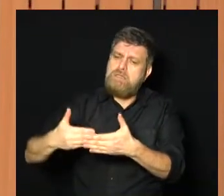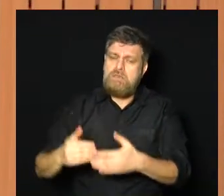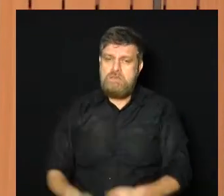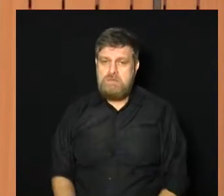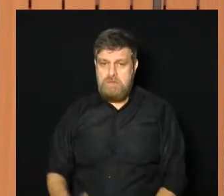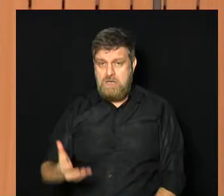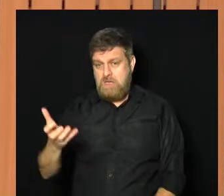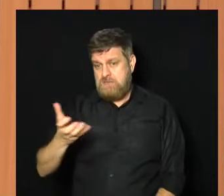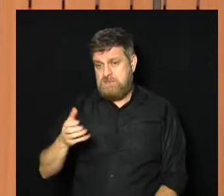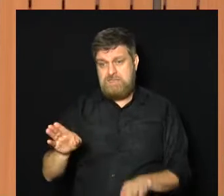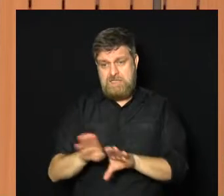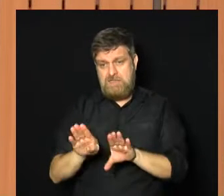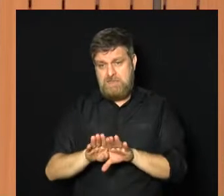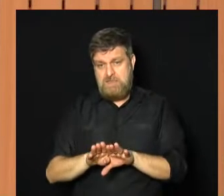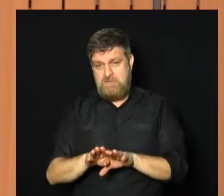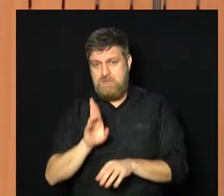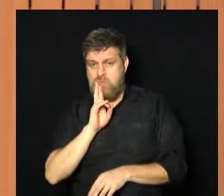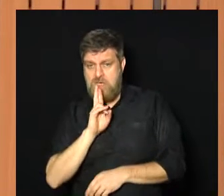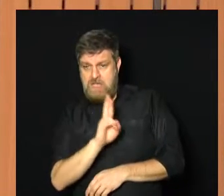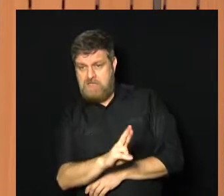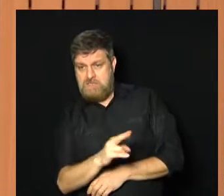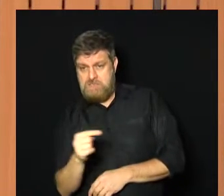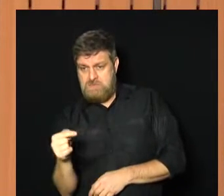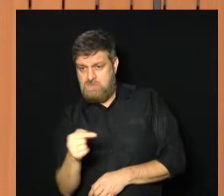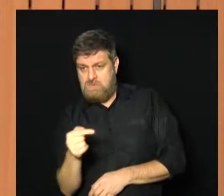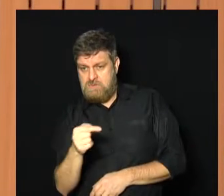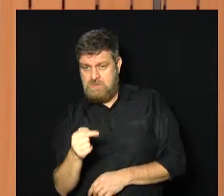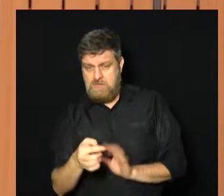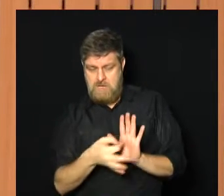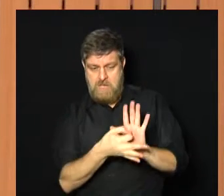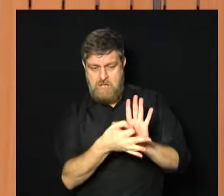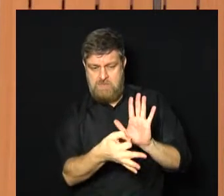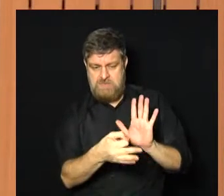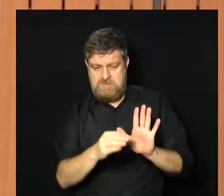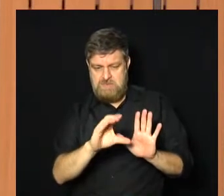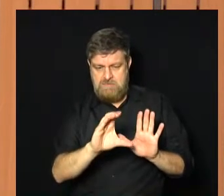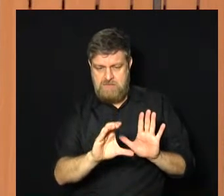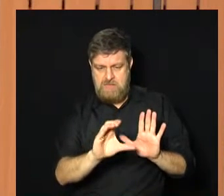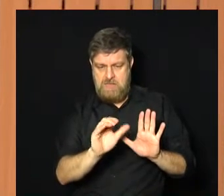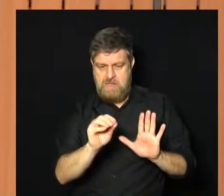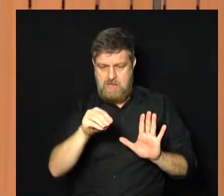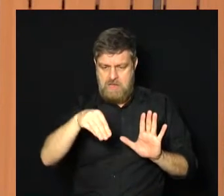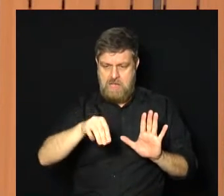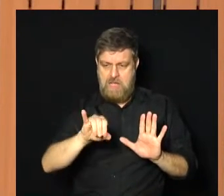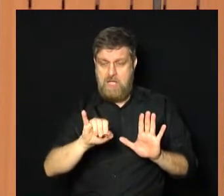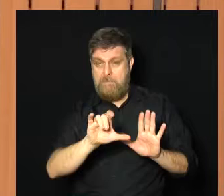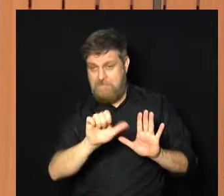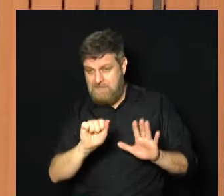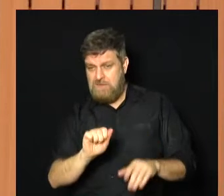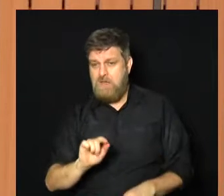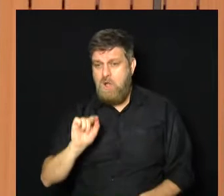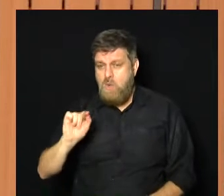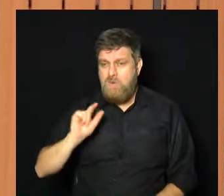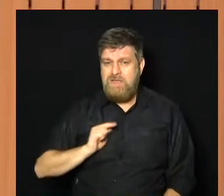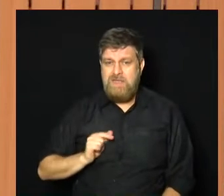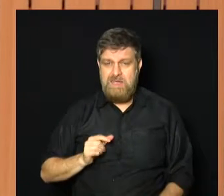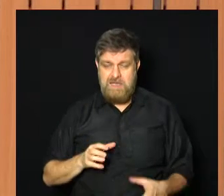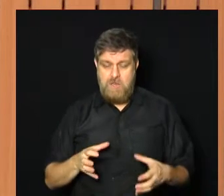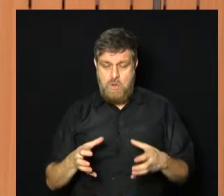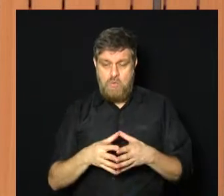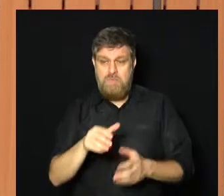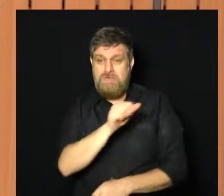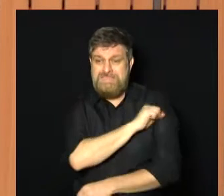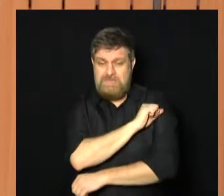quiser comentar também essa observação feita pela Camila, né, no caso, por exemplo, das turmas de período